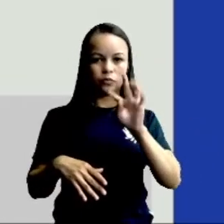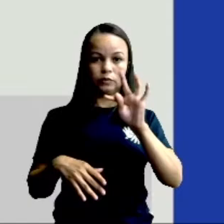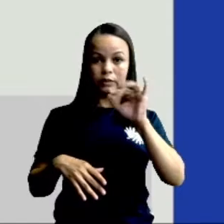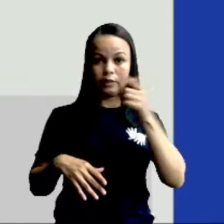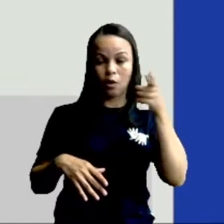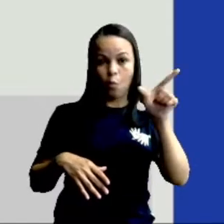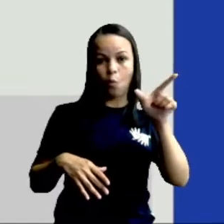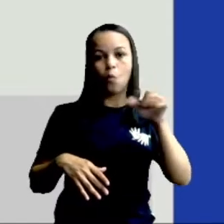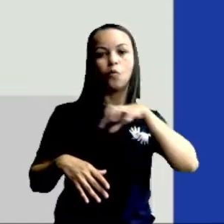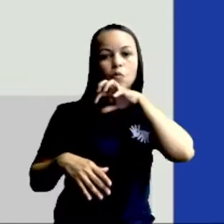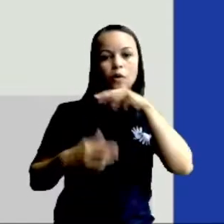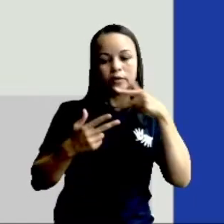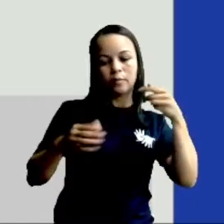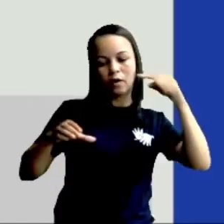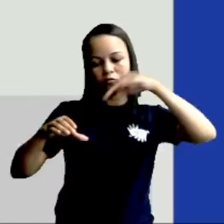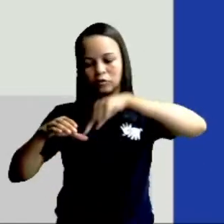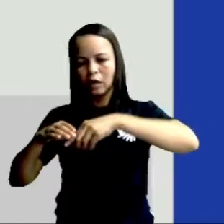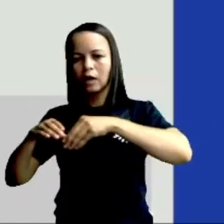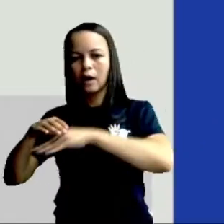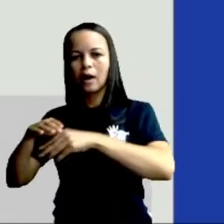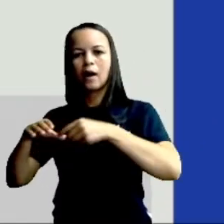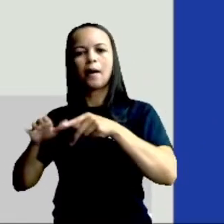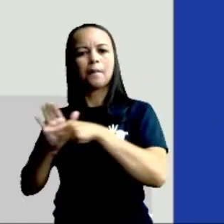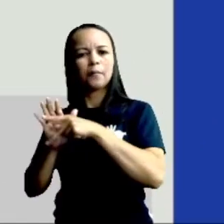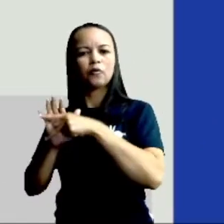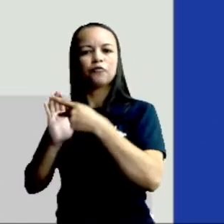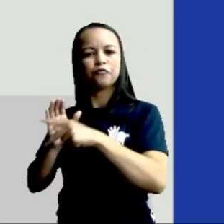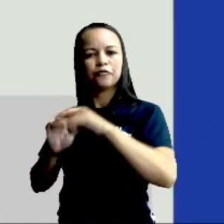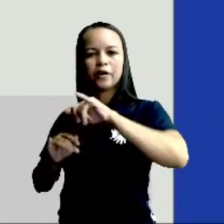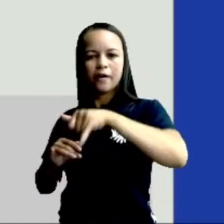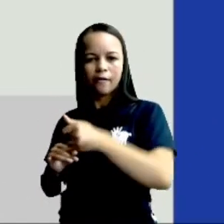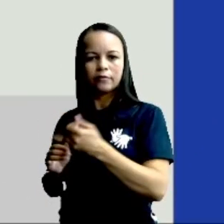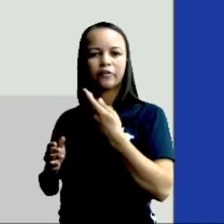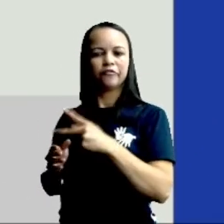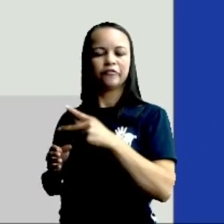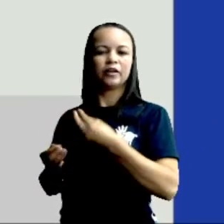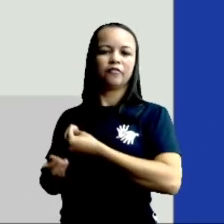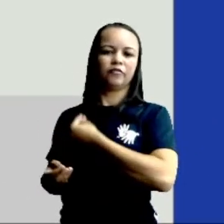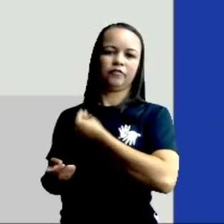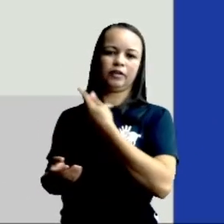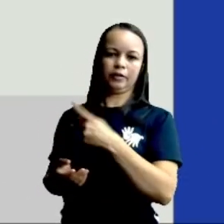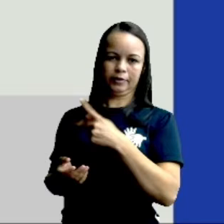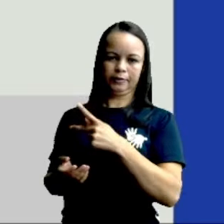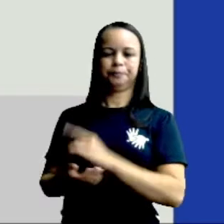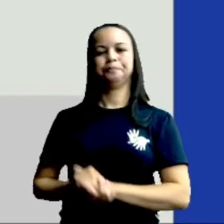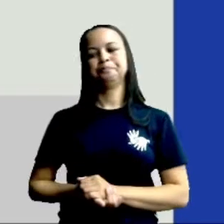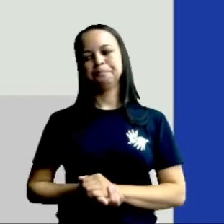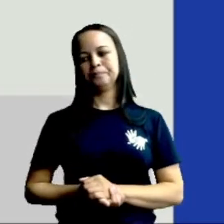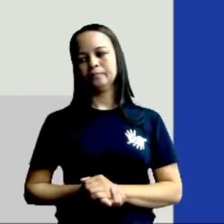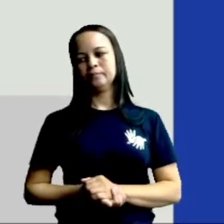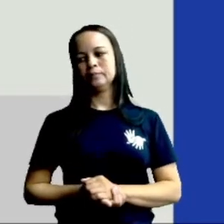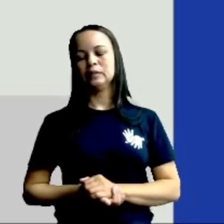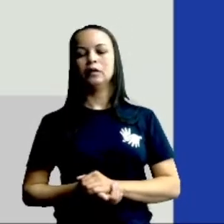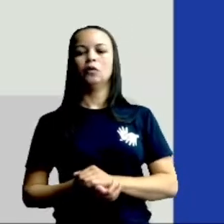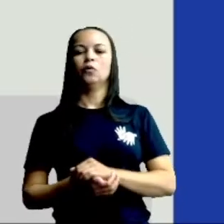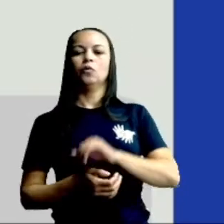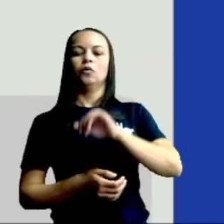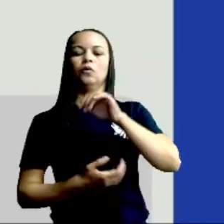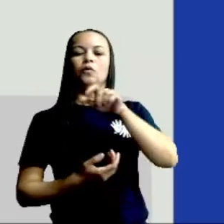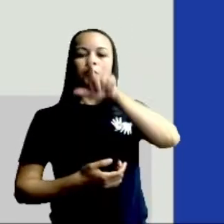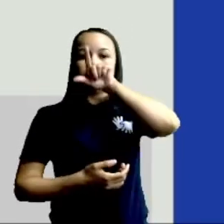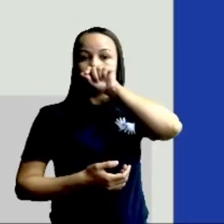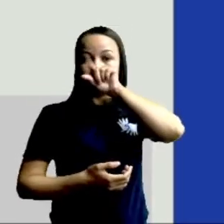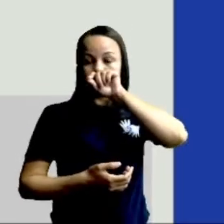daquela construção, daquela casinha e começa a morar ali dentro. Isso mesmo. O João de Barro usa a